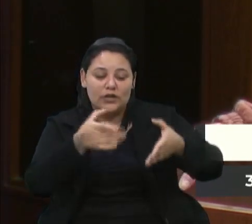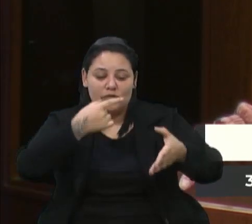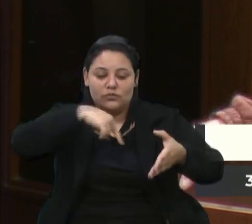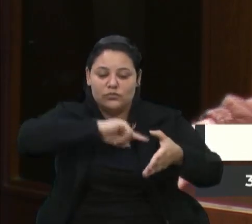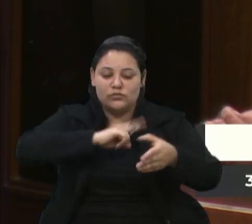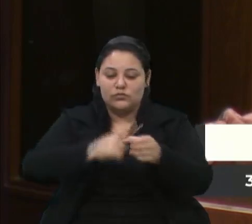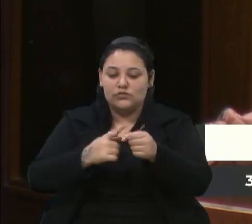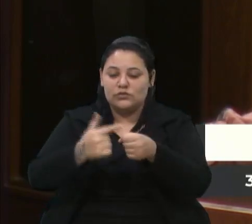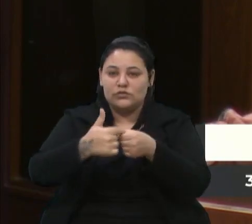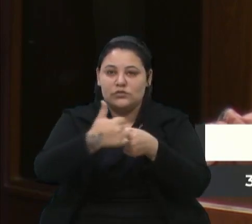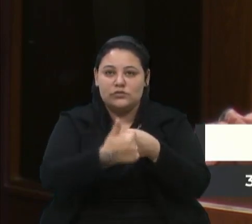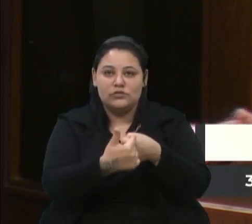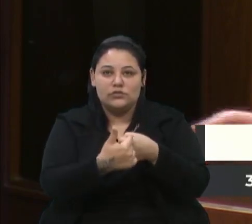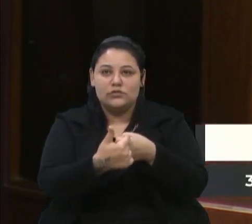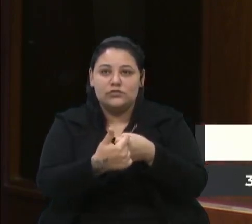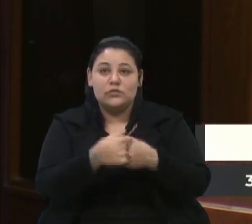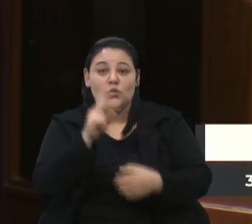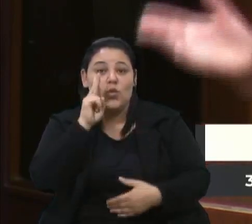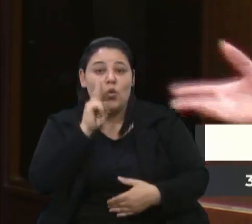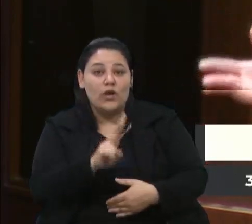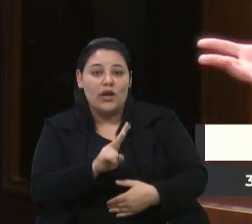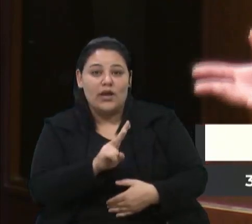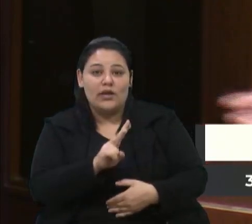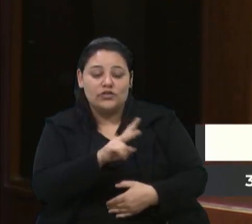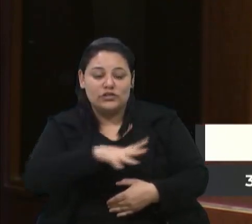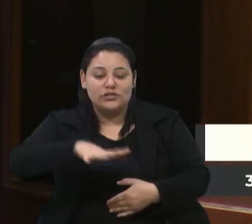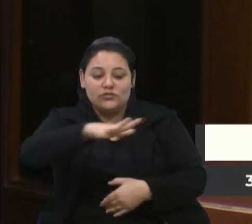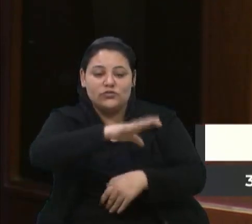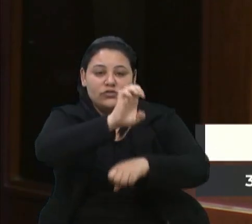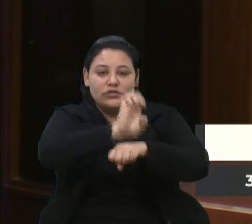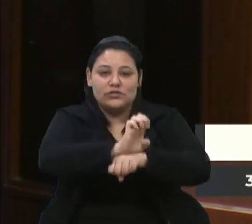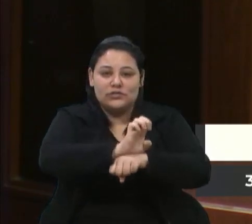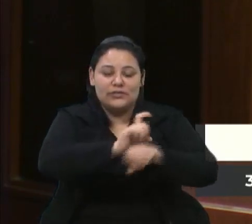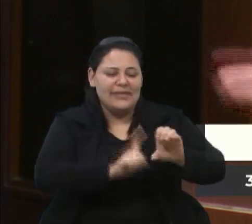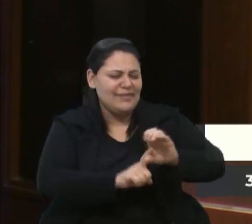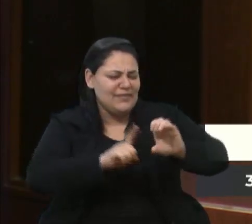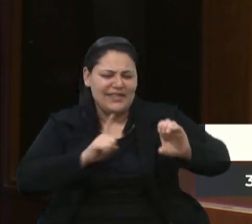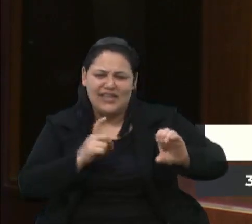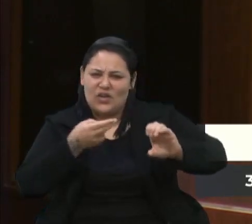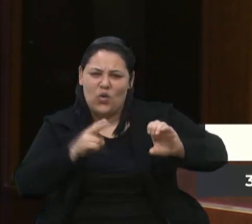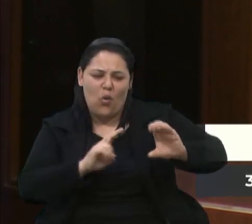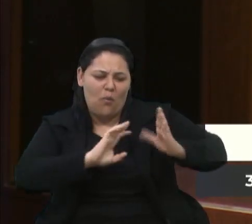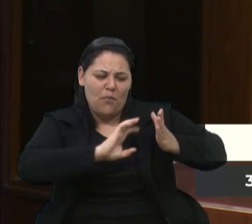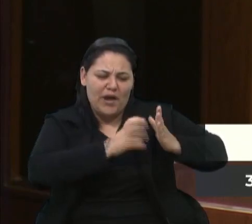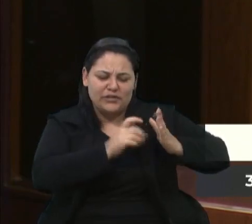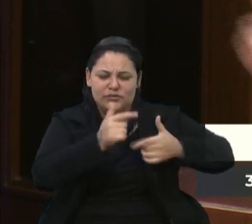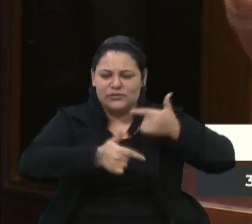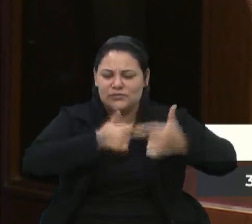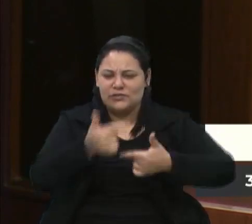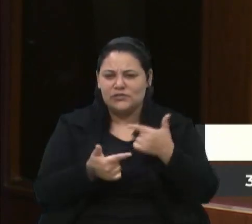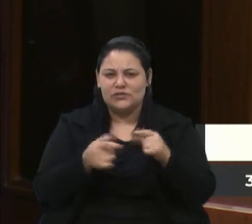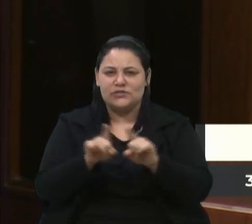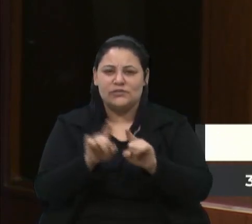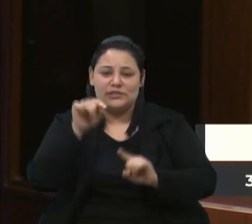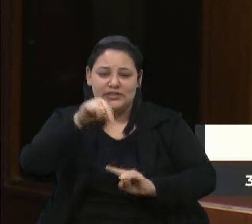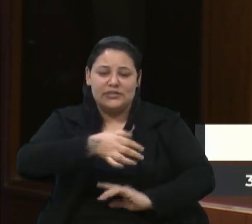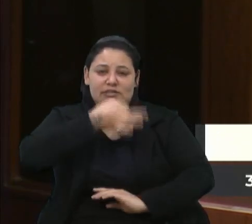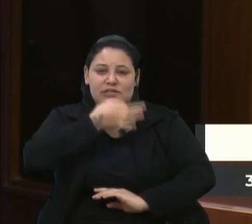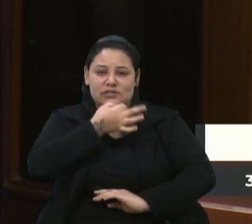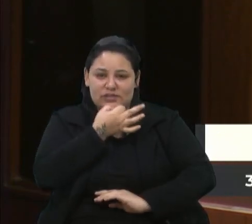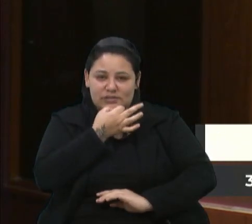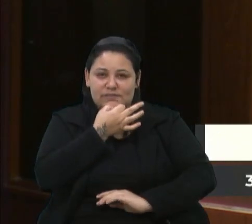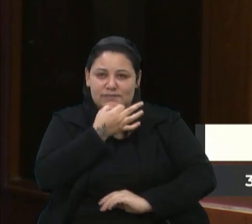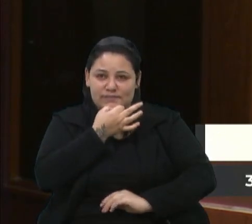olhar estadista, que independente de nós, do Partido dos Trabalhadores, aqui em Caxias do